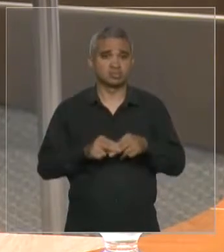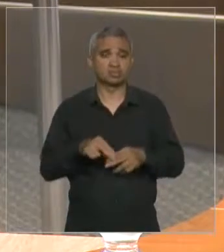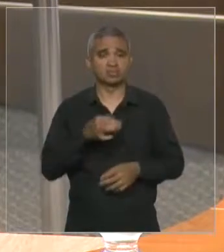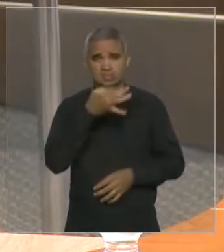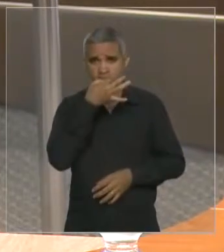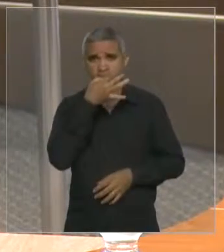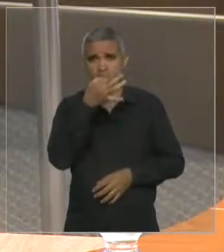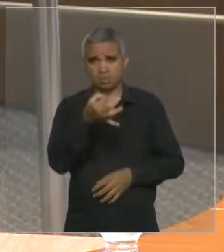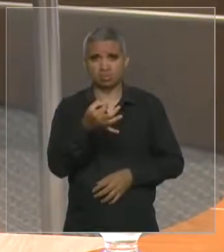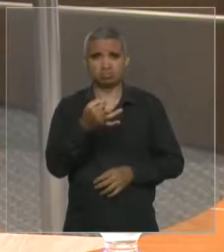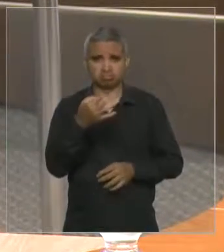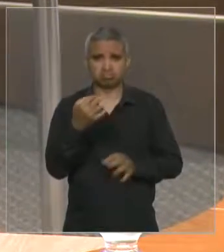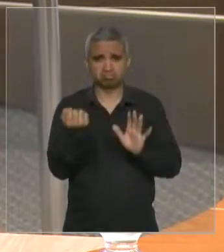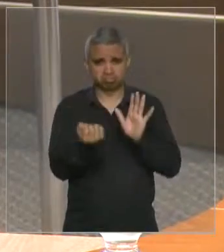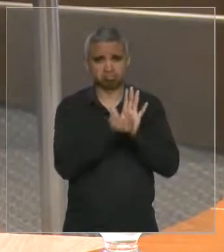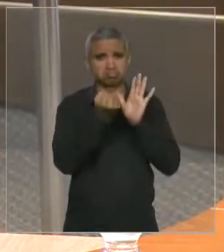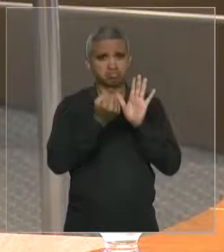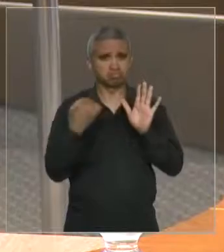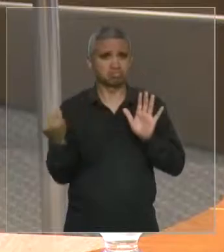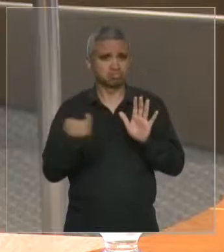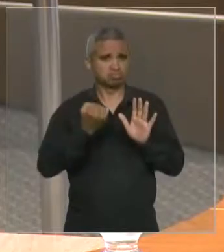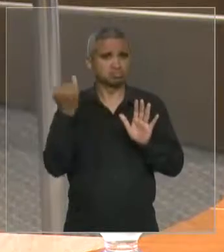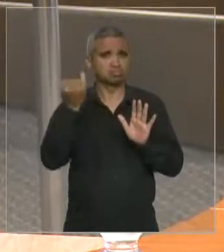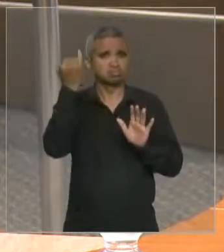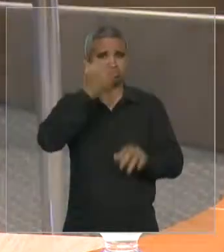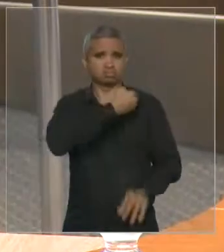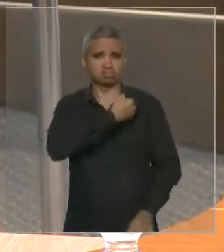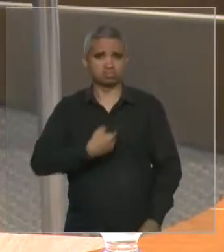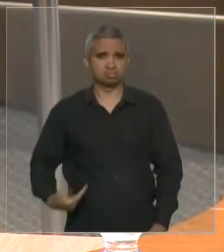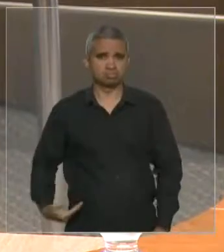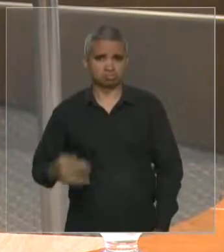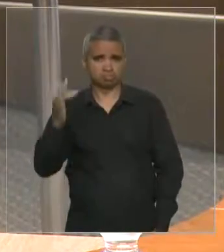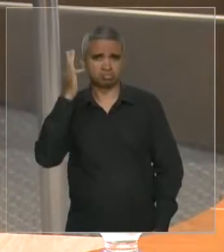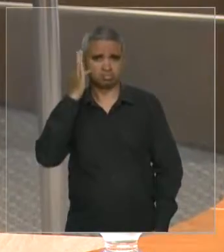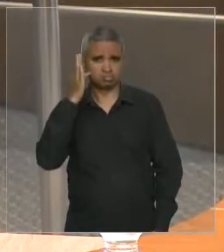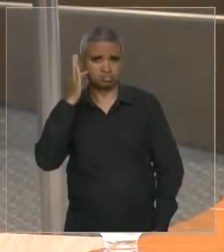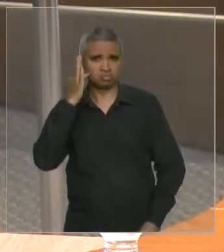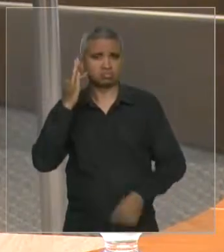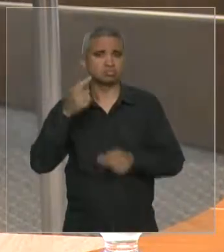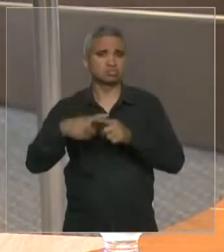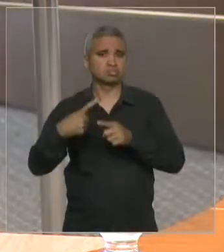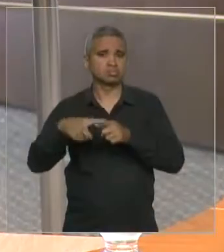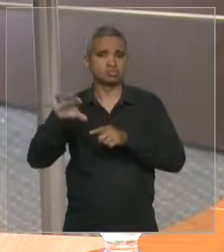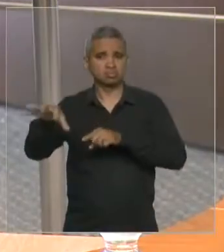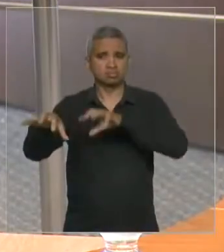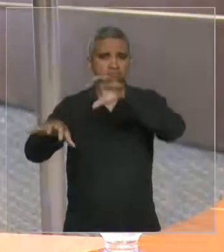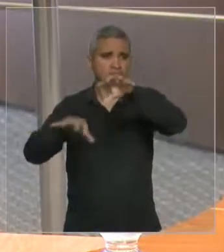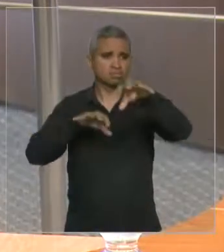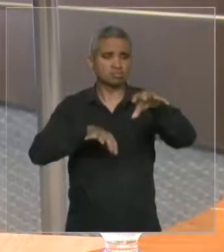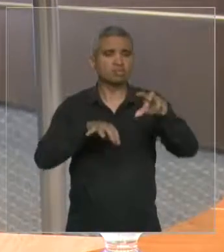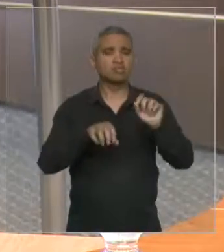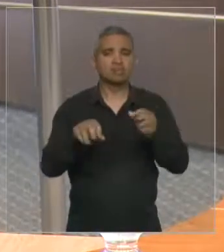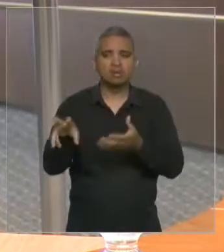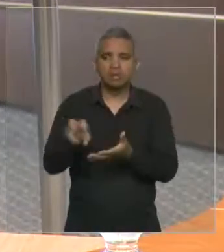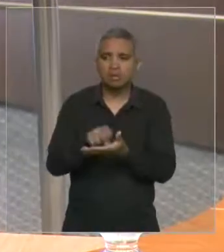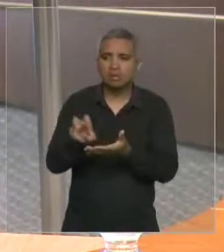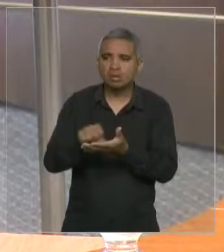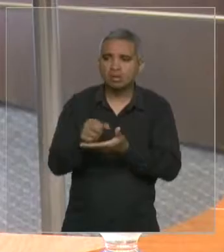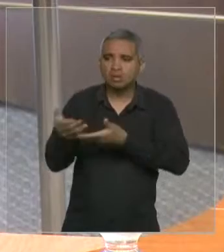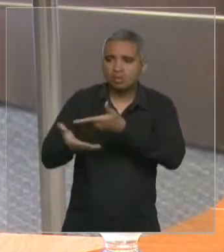um marco do governo Flávio Dino, que de forma participativa também faz esse diálogo